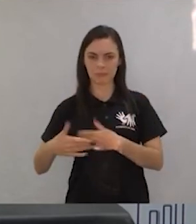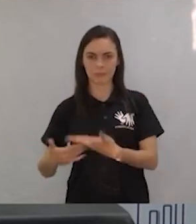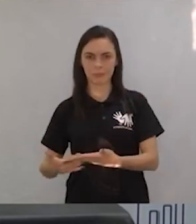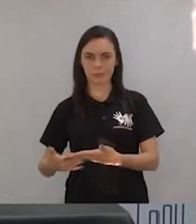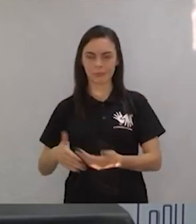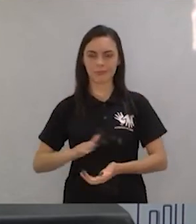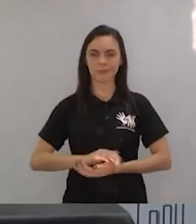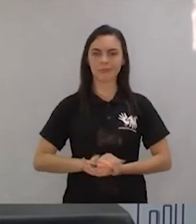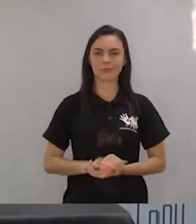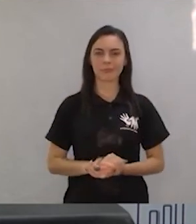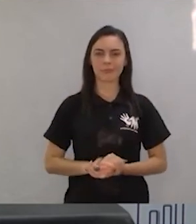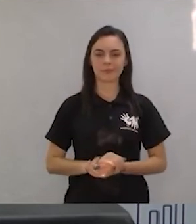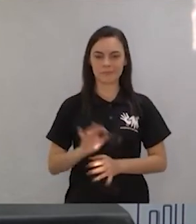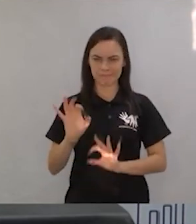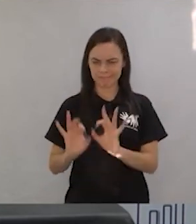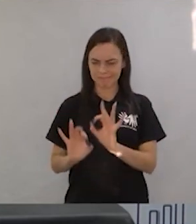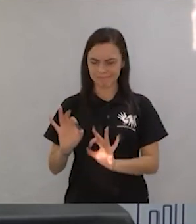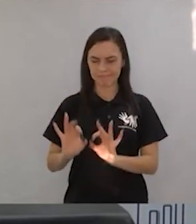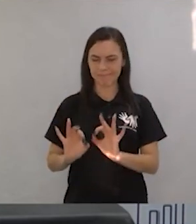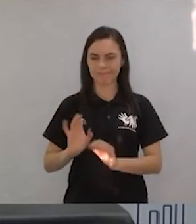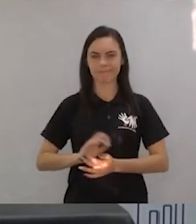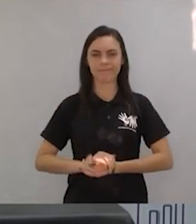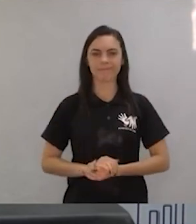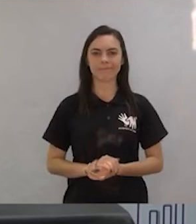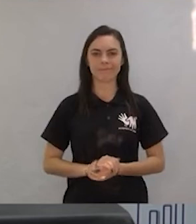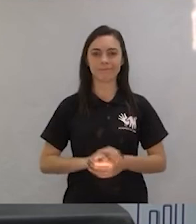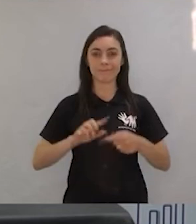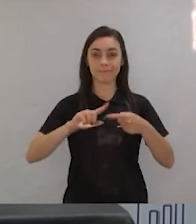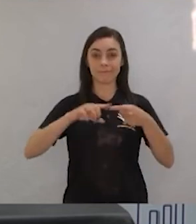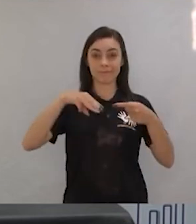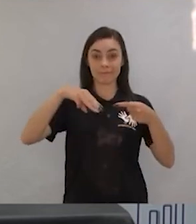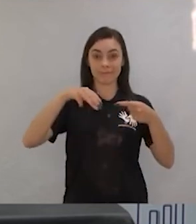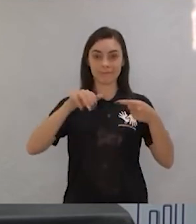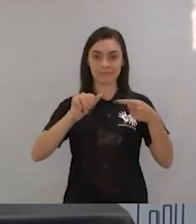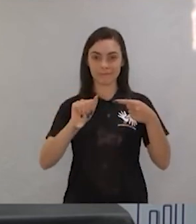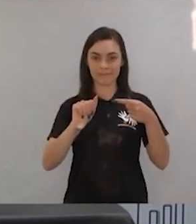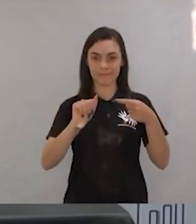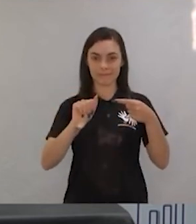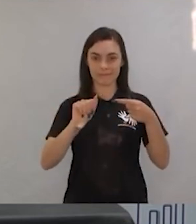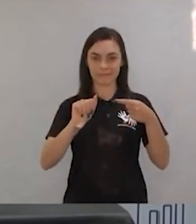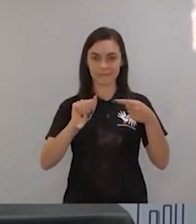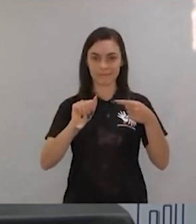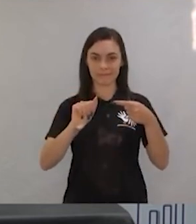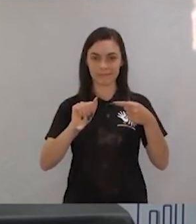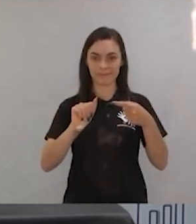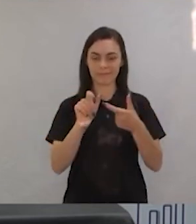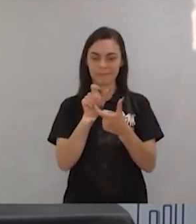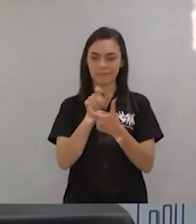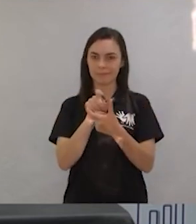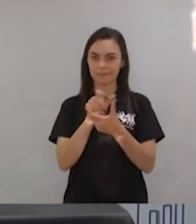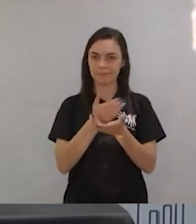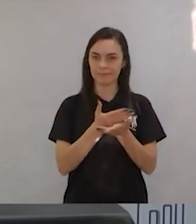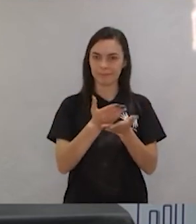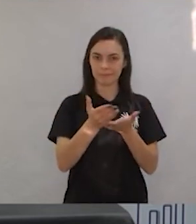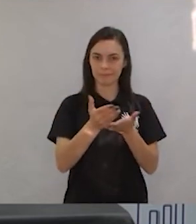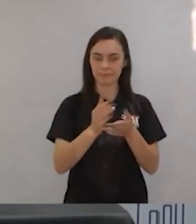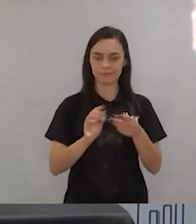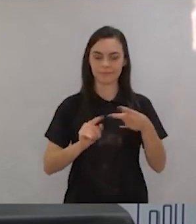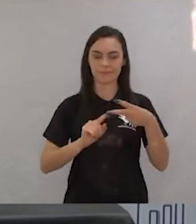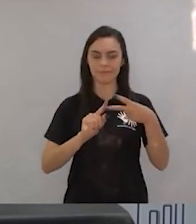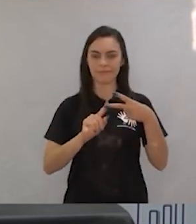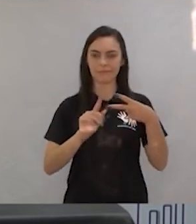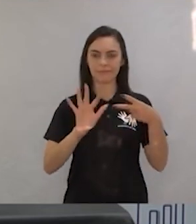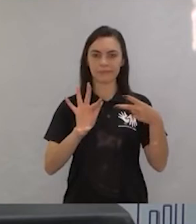Ui, derrubei tudo aqui. Vamos arrumar direitinho. Ma é a primeira